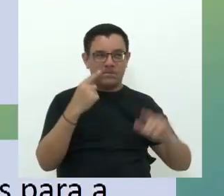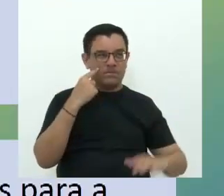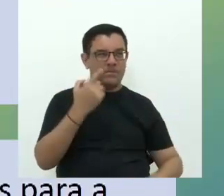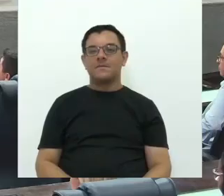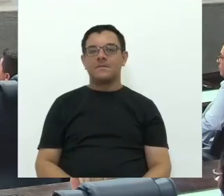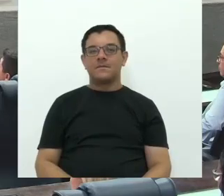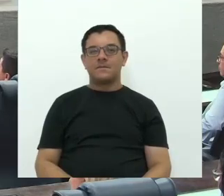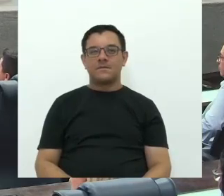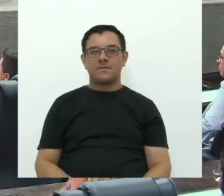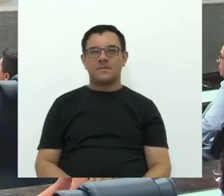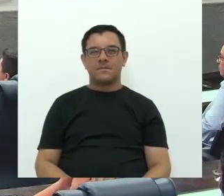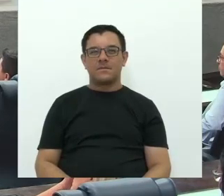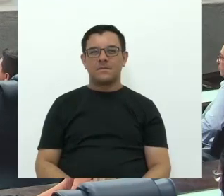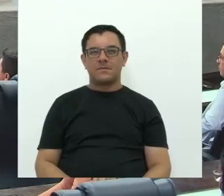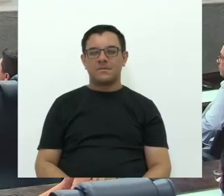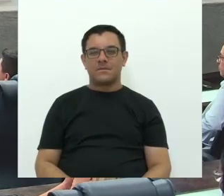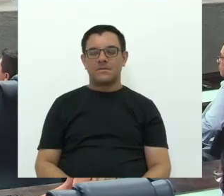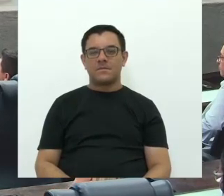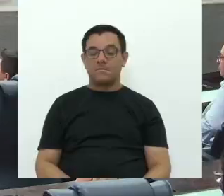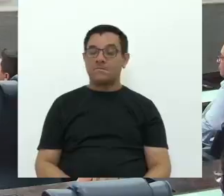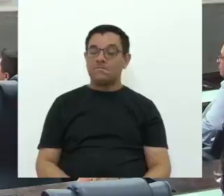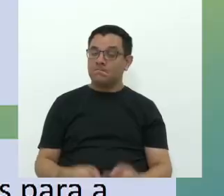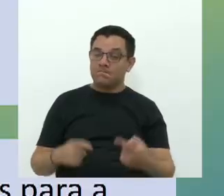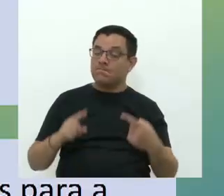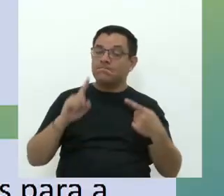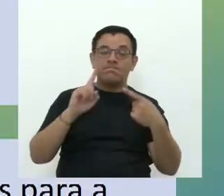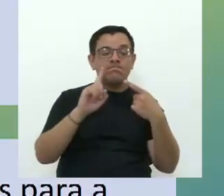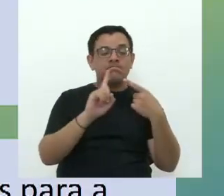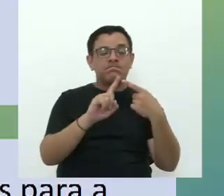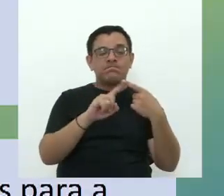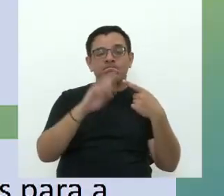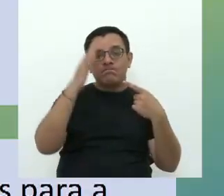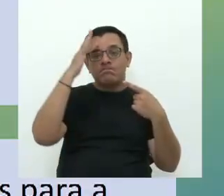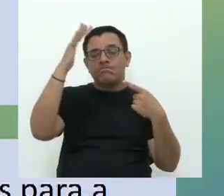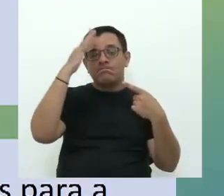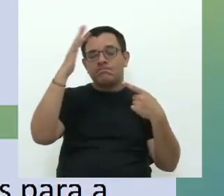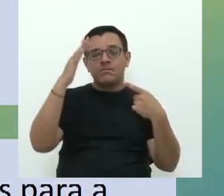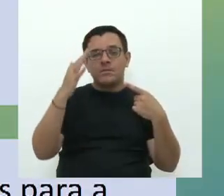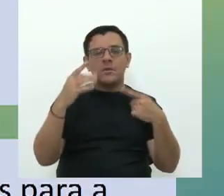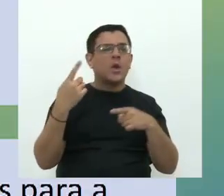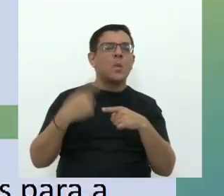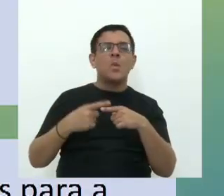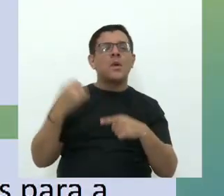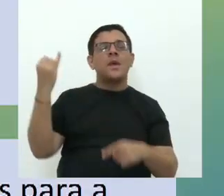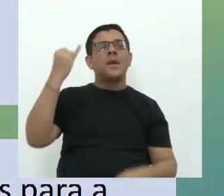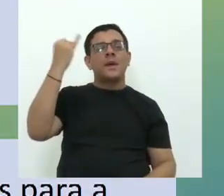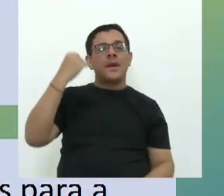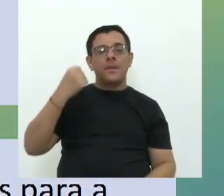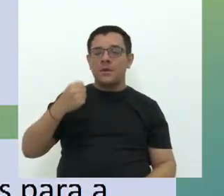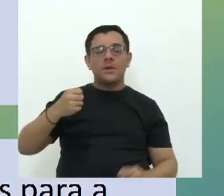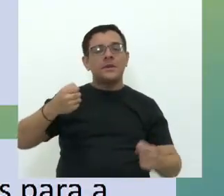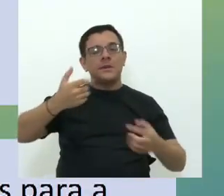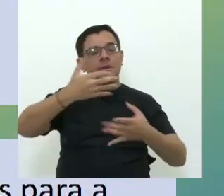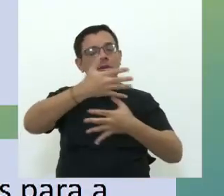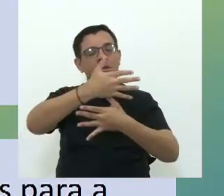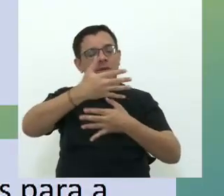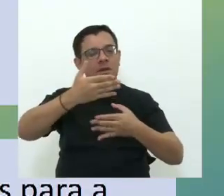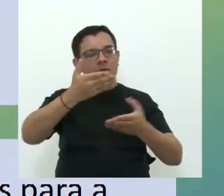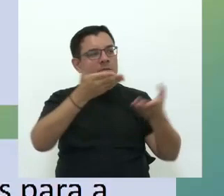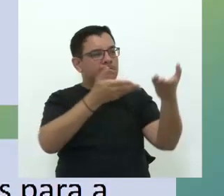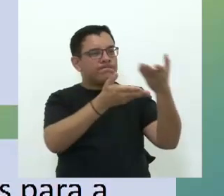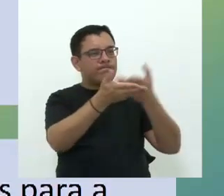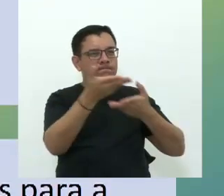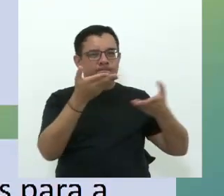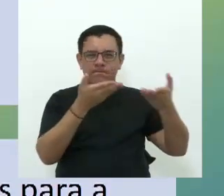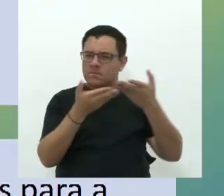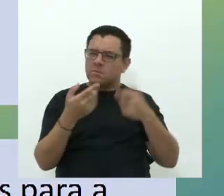slide bom em primeiro lugar por importante a gente falar da participação cidadã bom